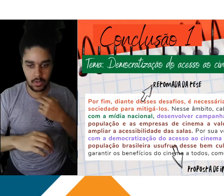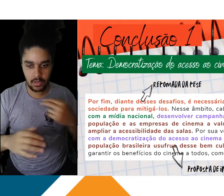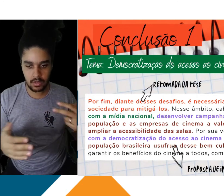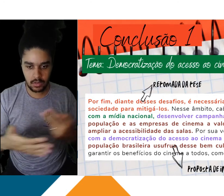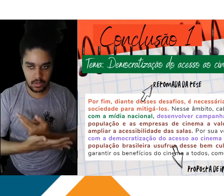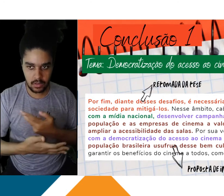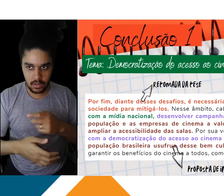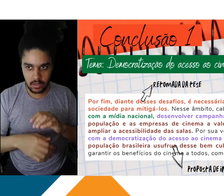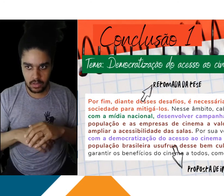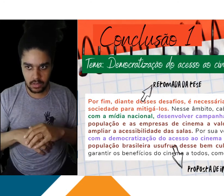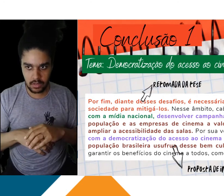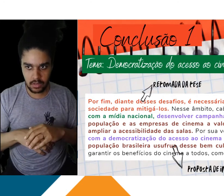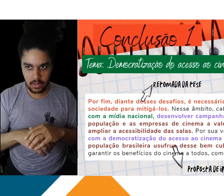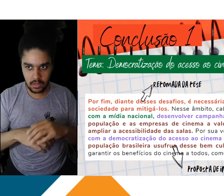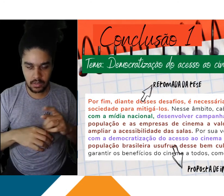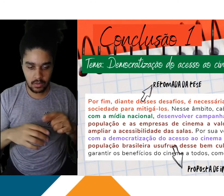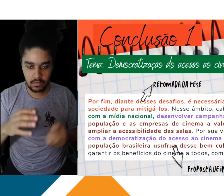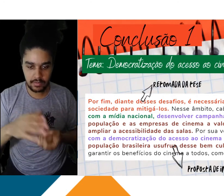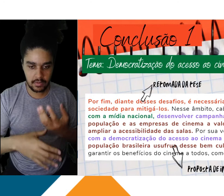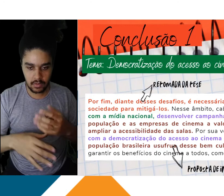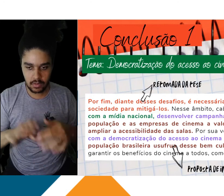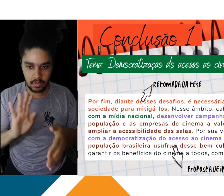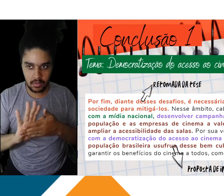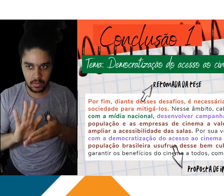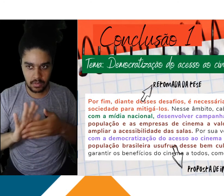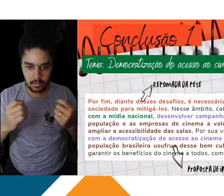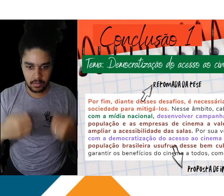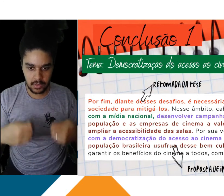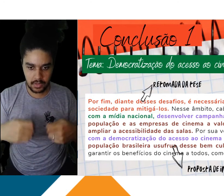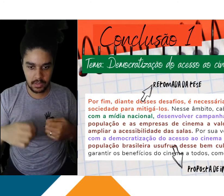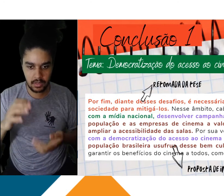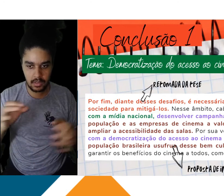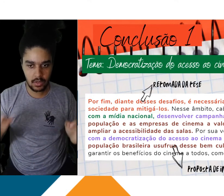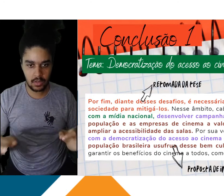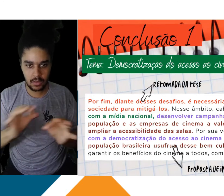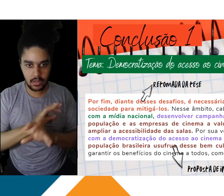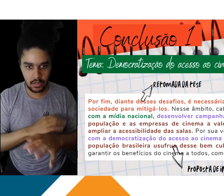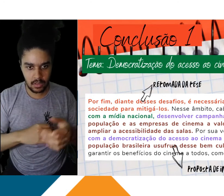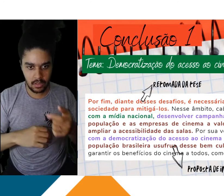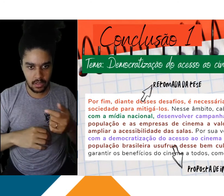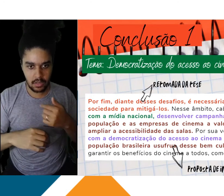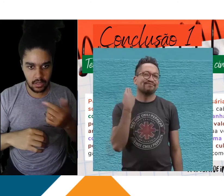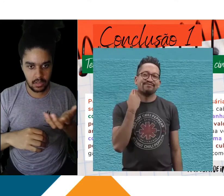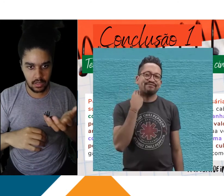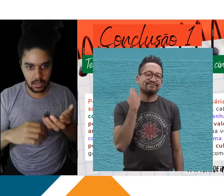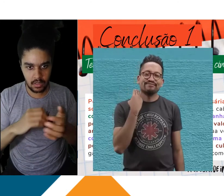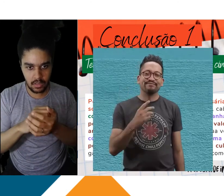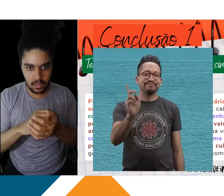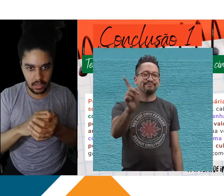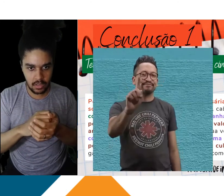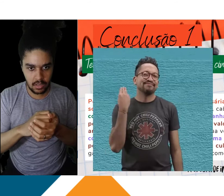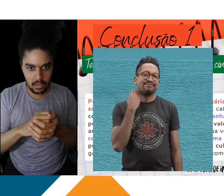pode acontecer. Então, para além da construção de uma proposta, essa proposta ela precisa ser bem completa. Gostaria que vocês